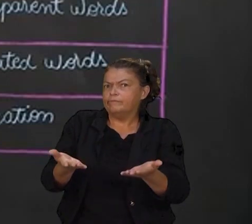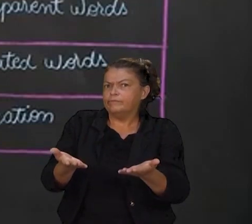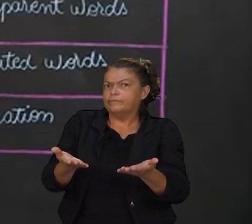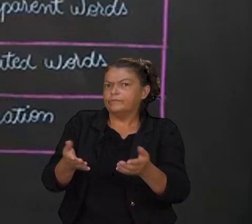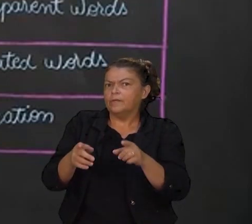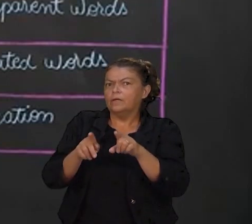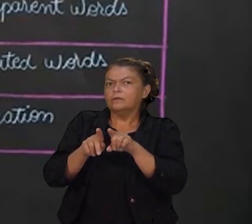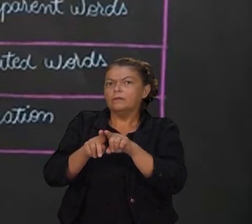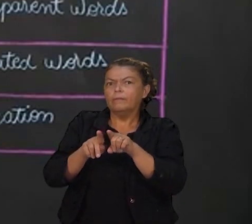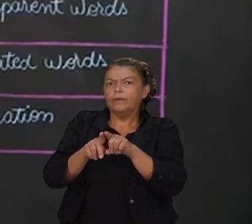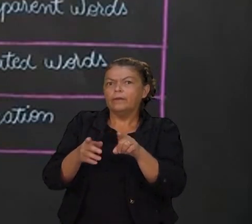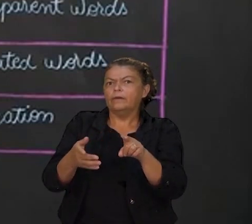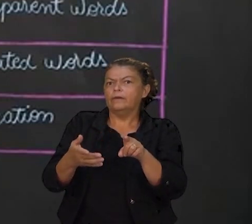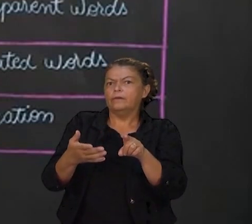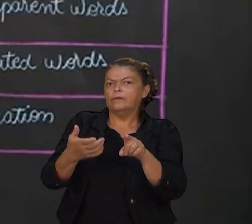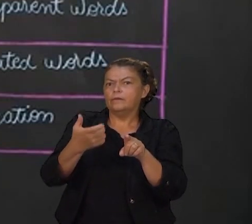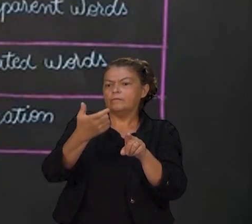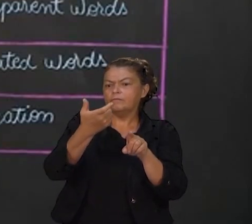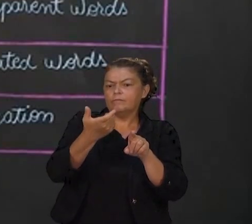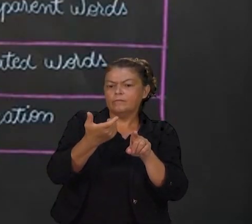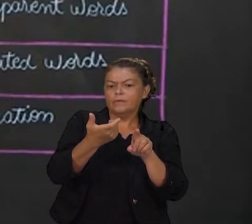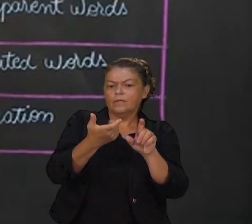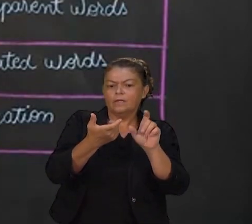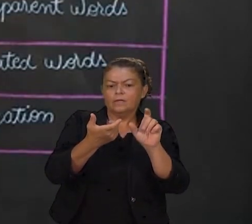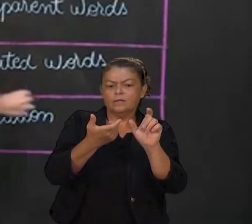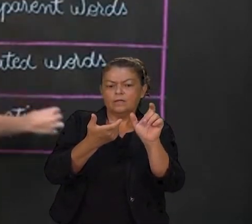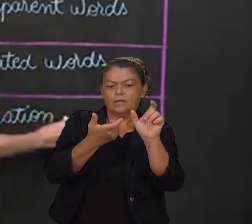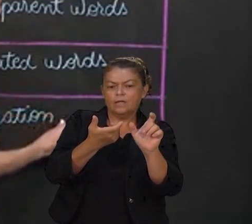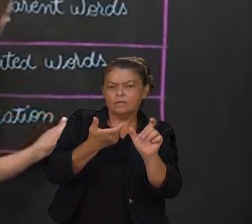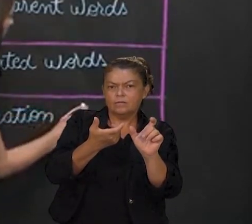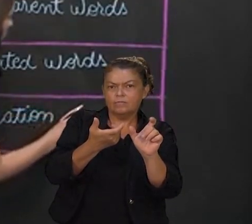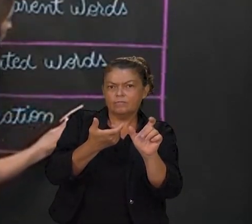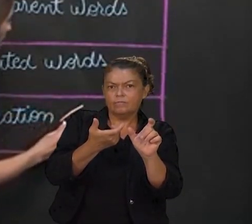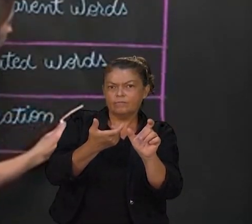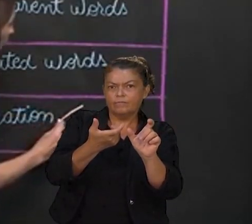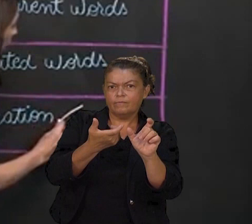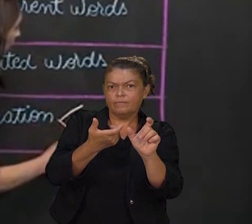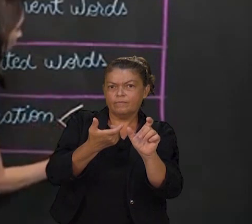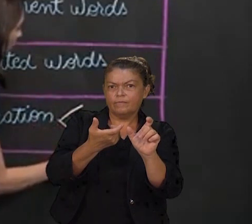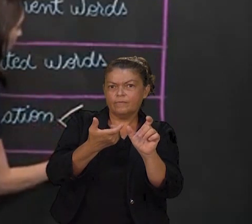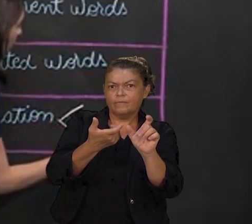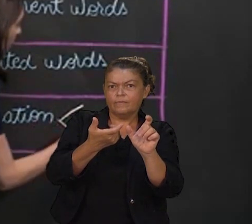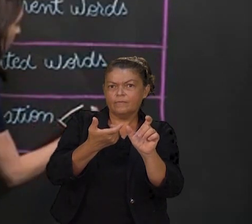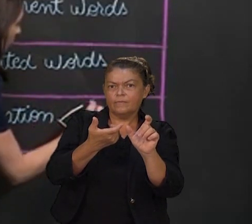Os afixos são prefixos e sufixos. Eu vou escrever aqui.